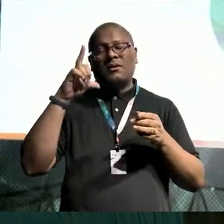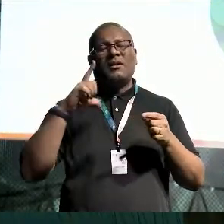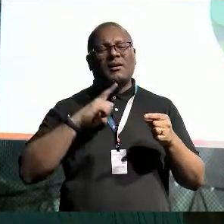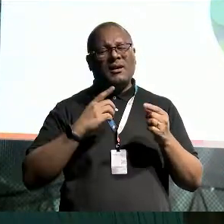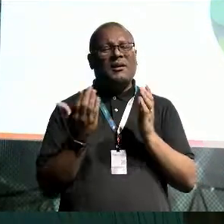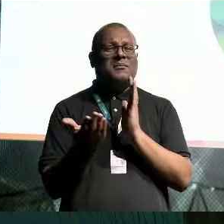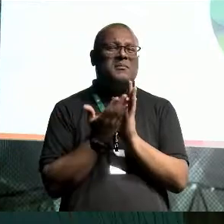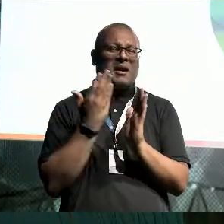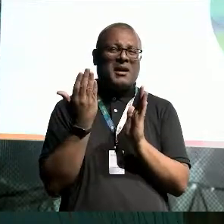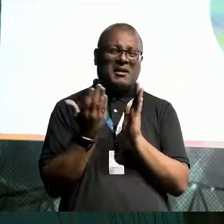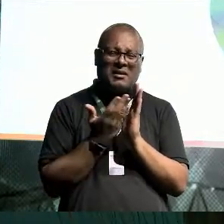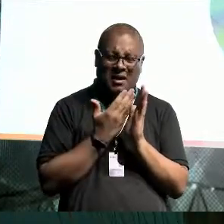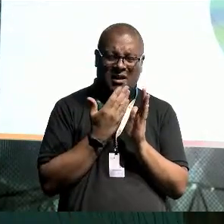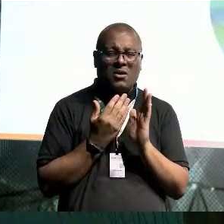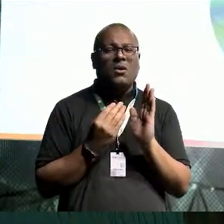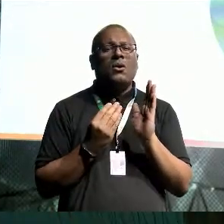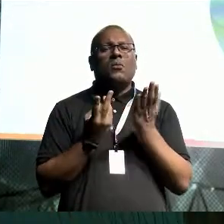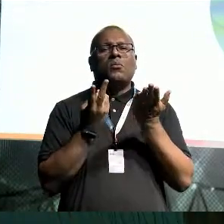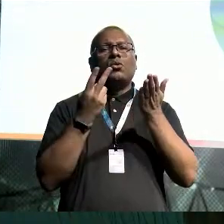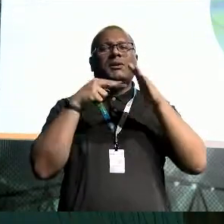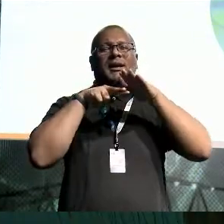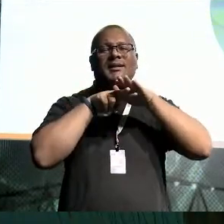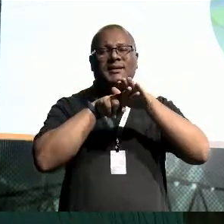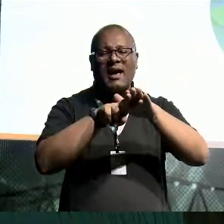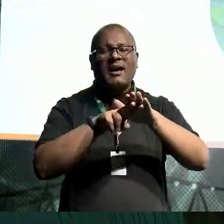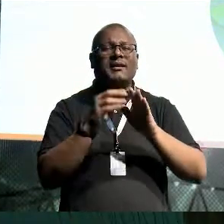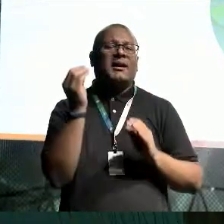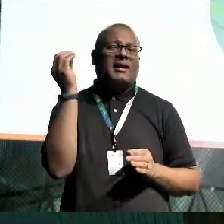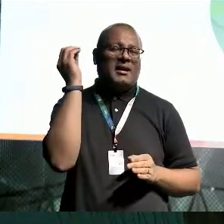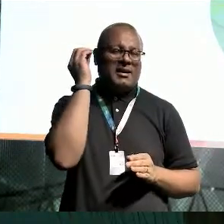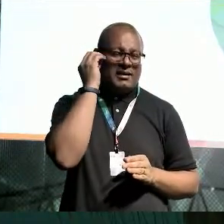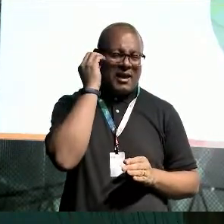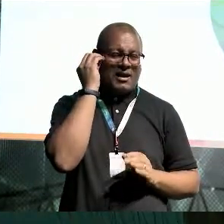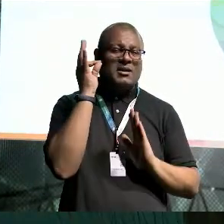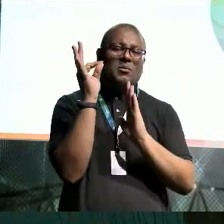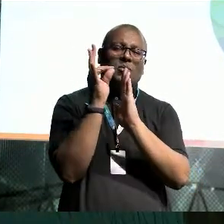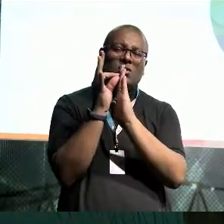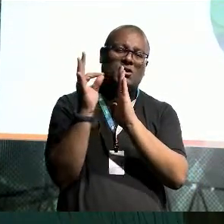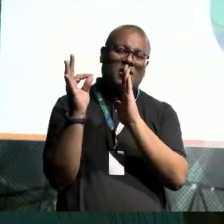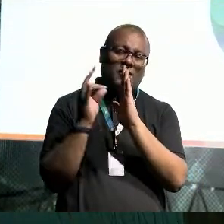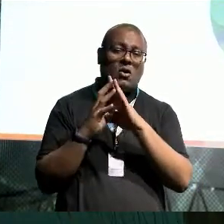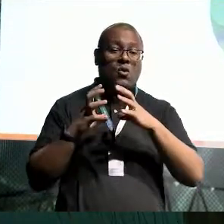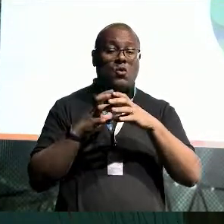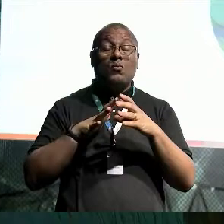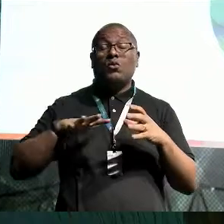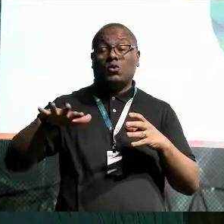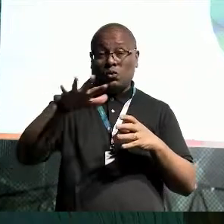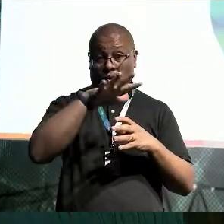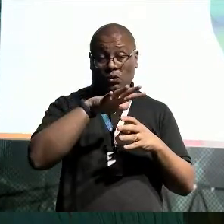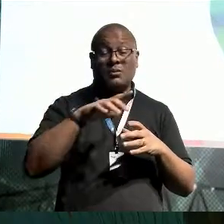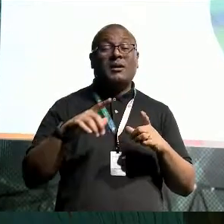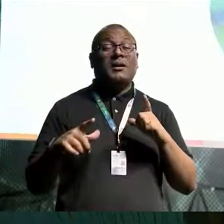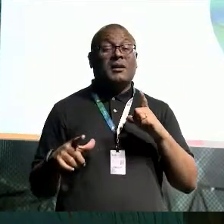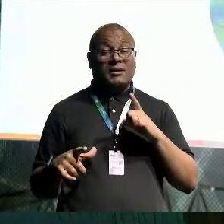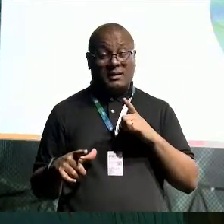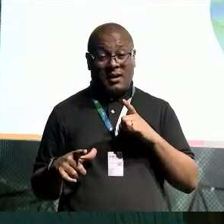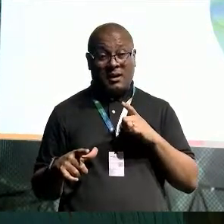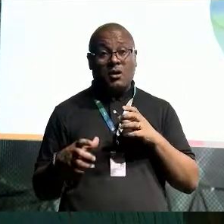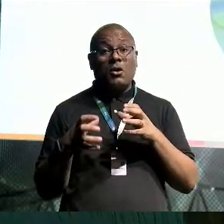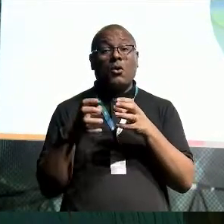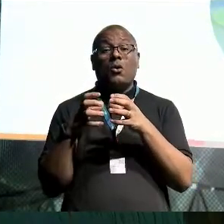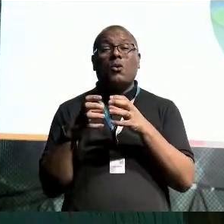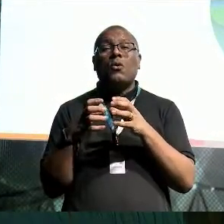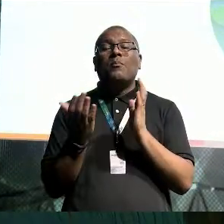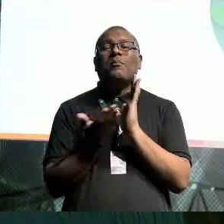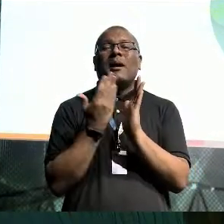vários materiais, seja para o design, seja para o tester, seja para o desenvolvedor, seja para a equipe toda. Lá a gente tem o Material Design,